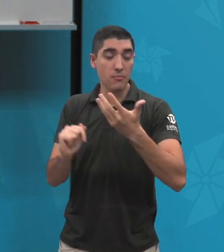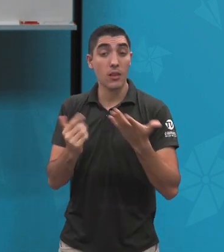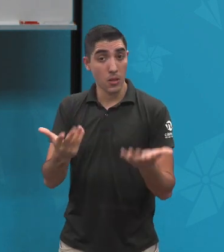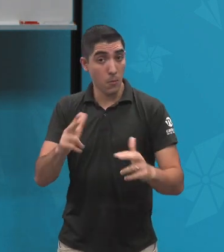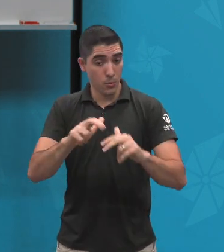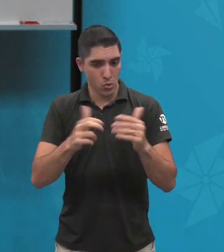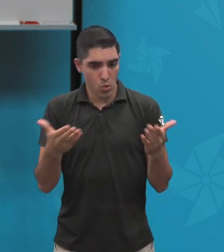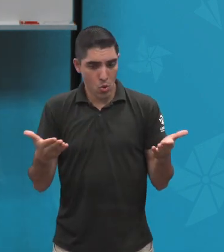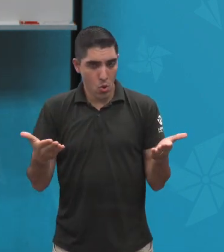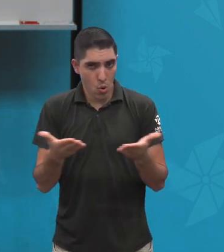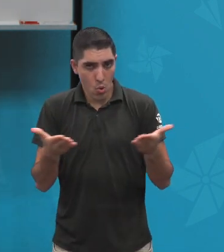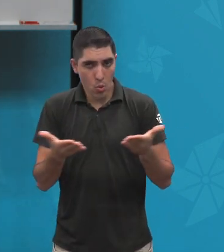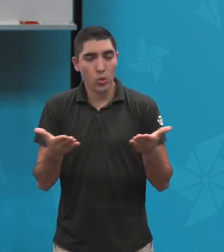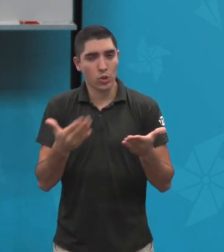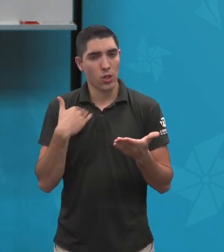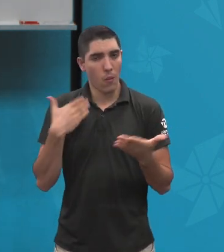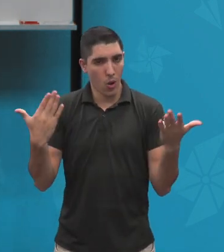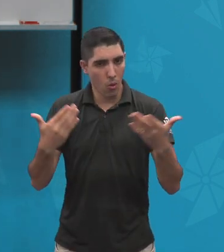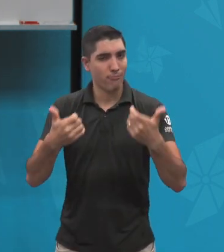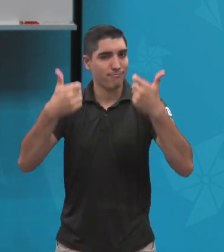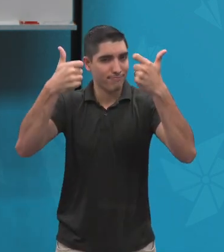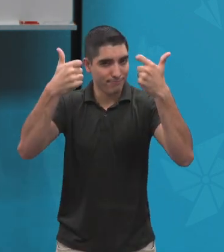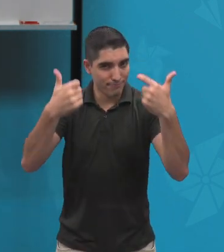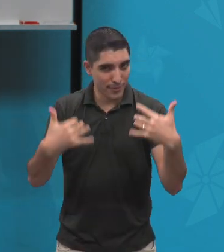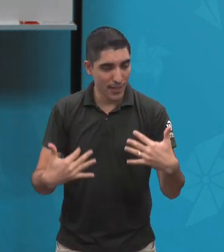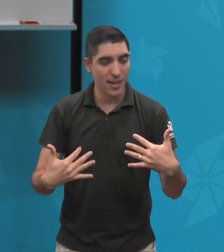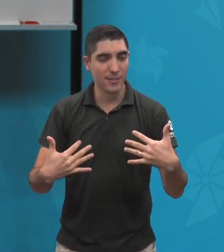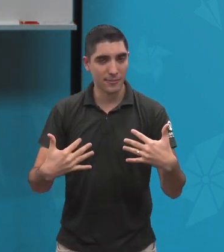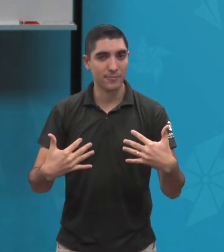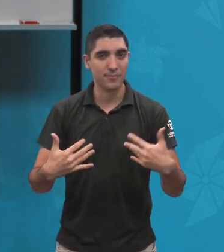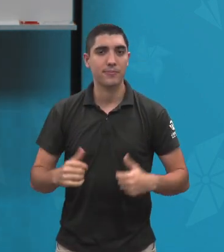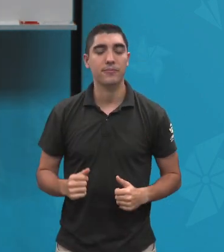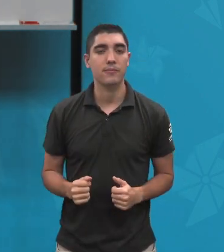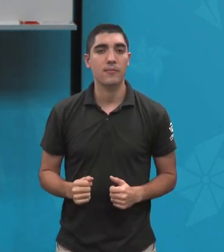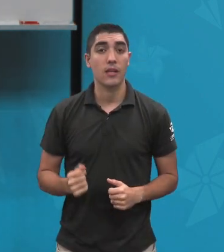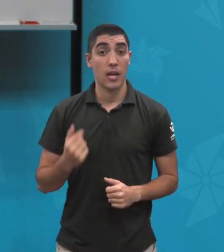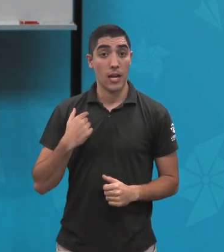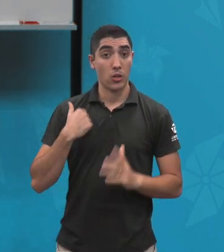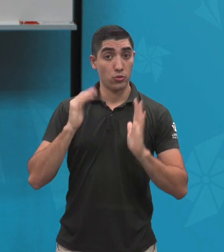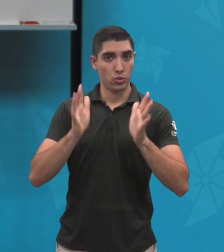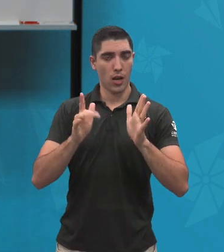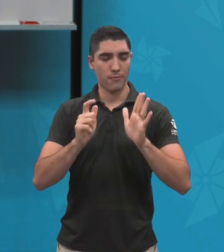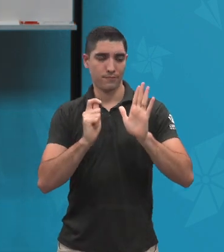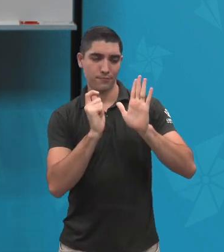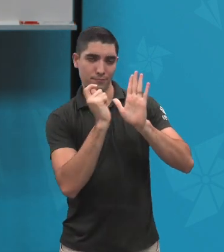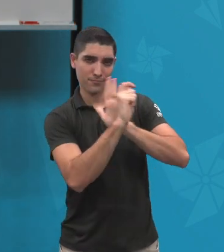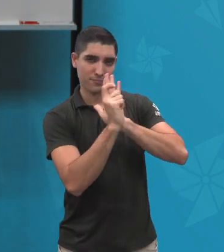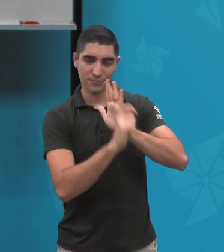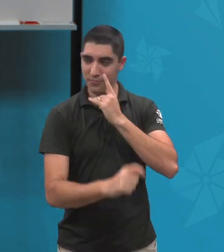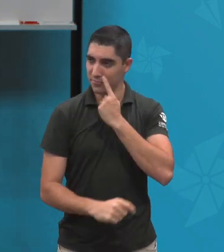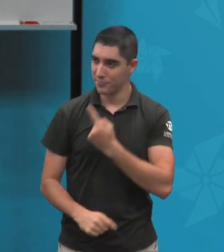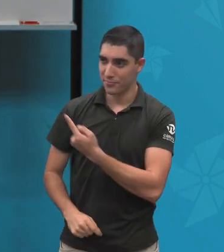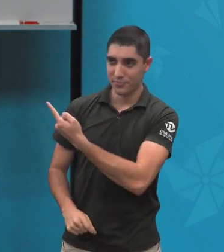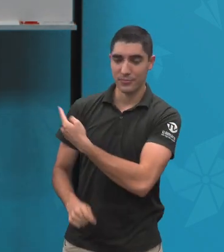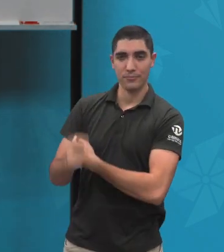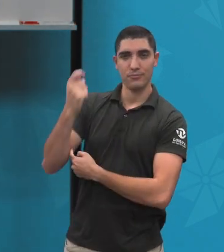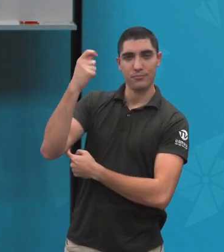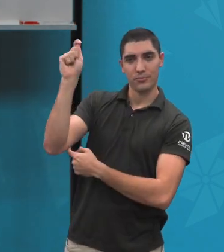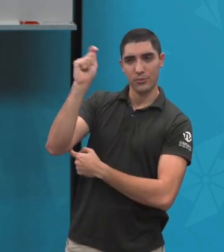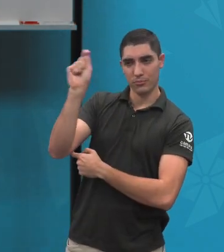que eu vou falar aqui agora para vocês. Eu fiz uma anotação